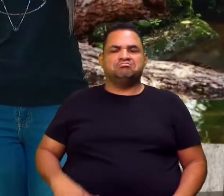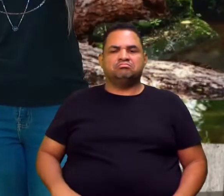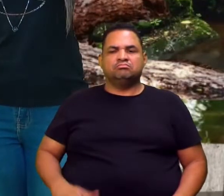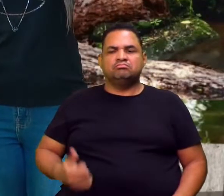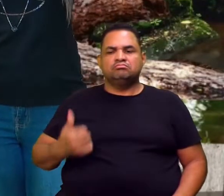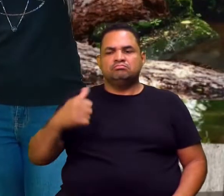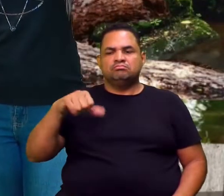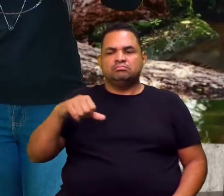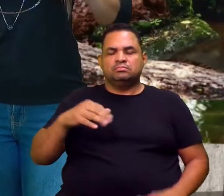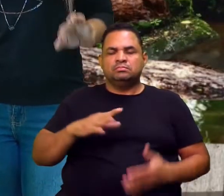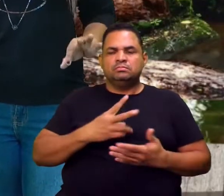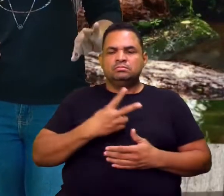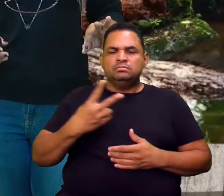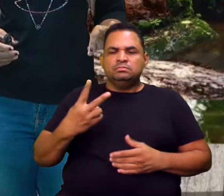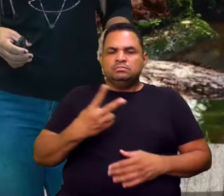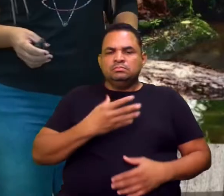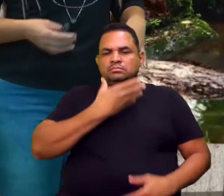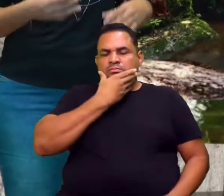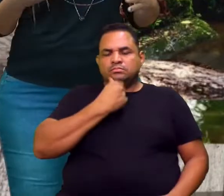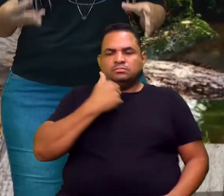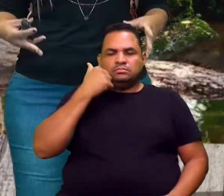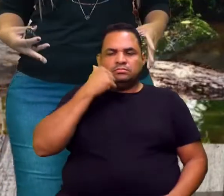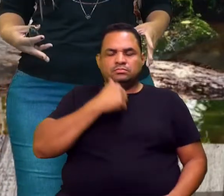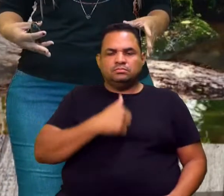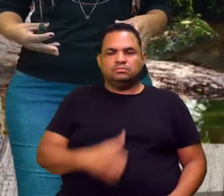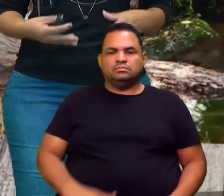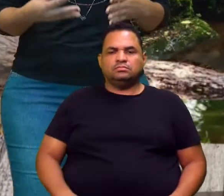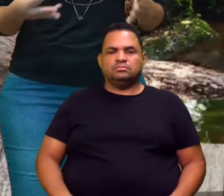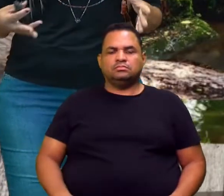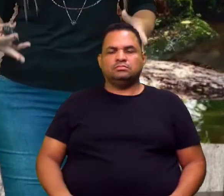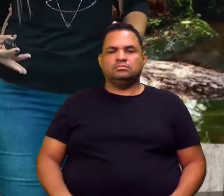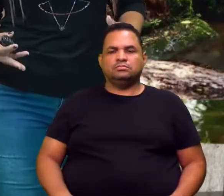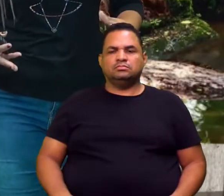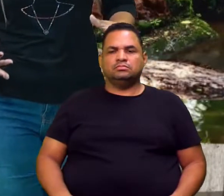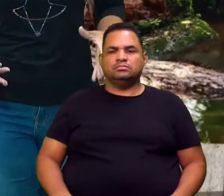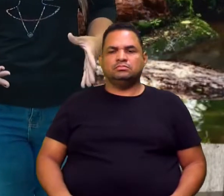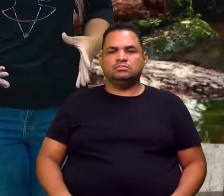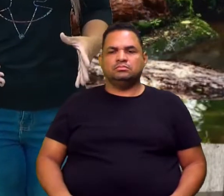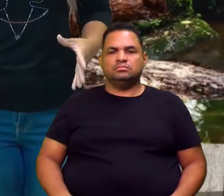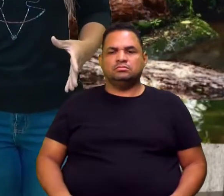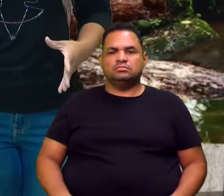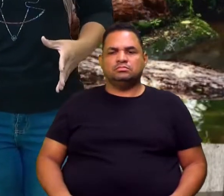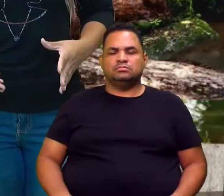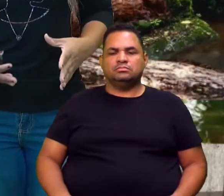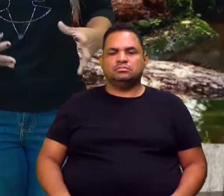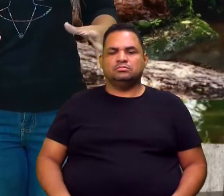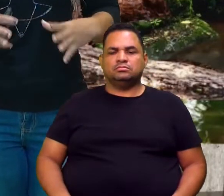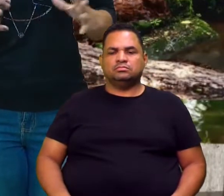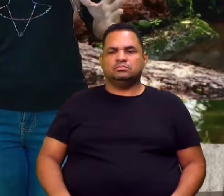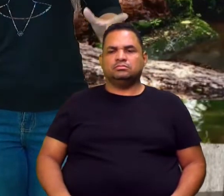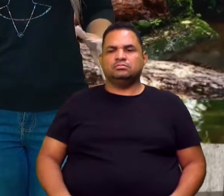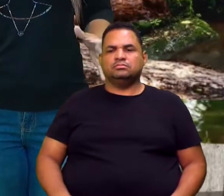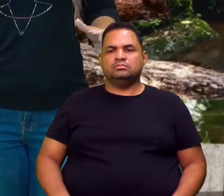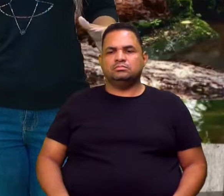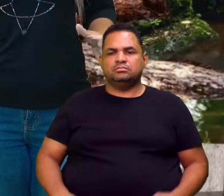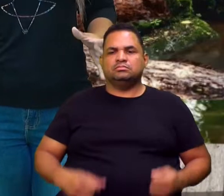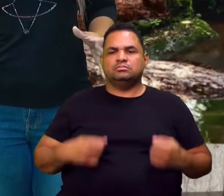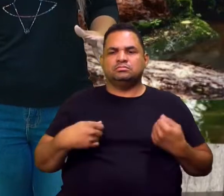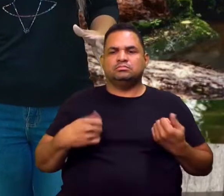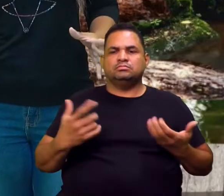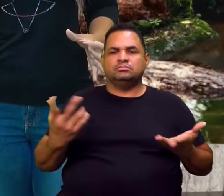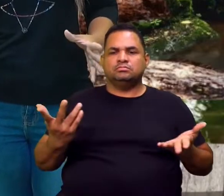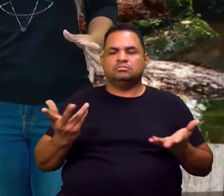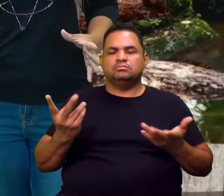nenhum dos dois. Tudo bem? Preciso falar isso aqui porque eu acho que é devido, tá bom? Porque tem tantas coisas acontecendo na